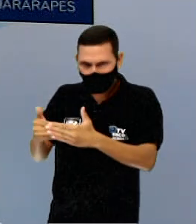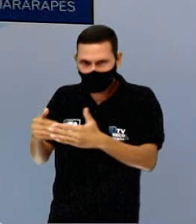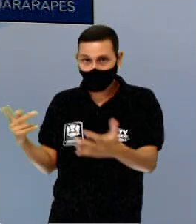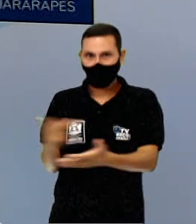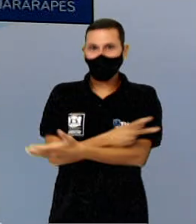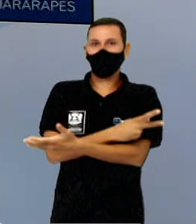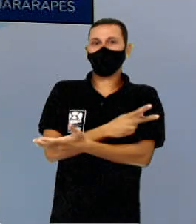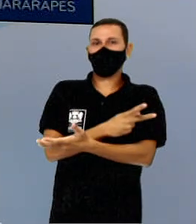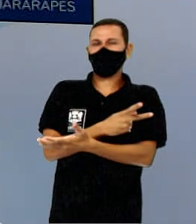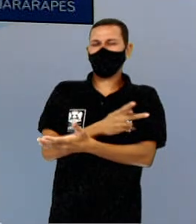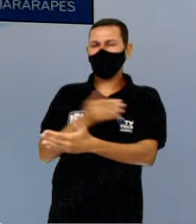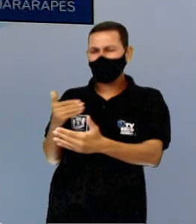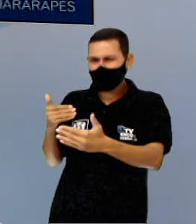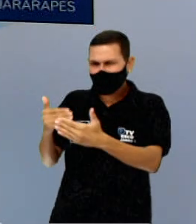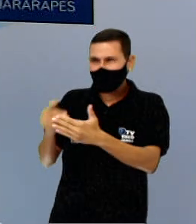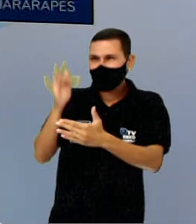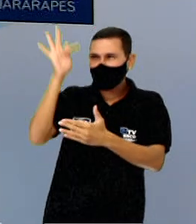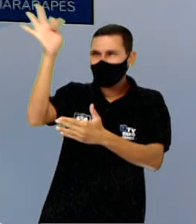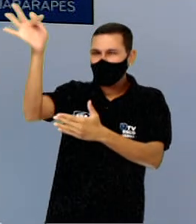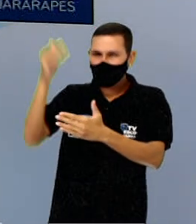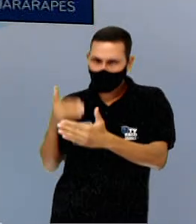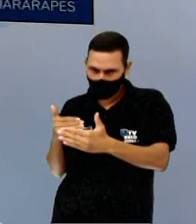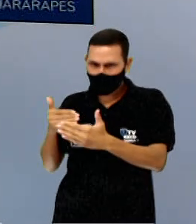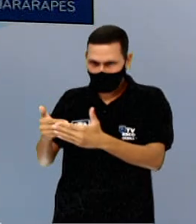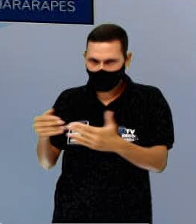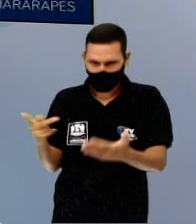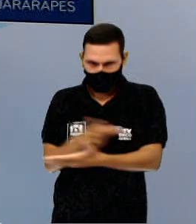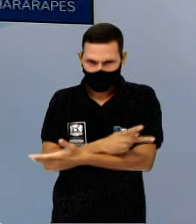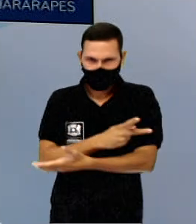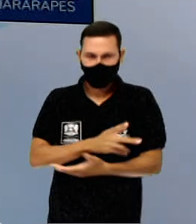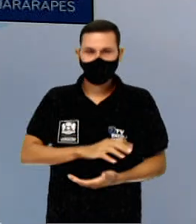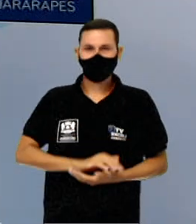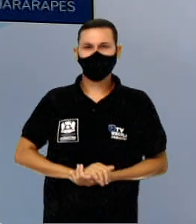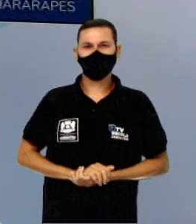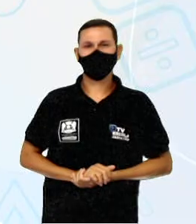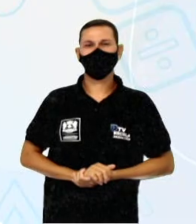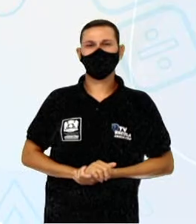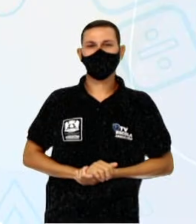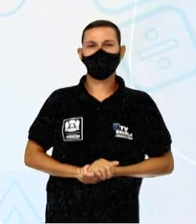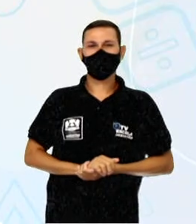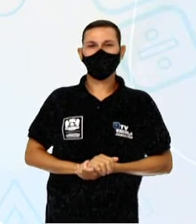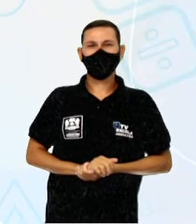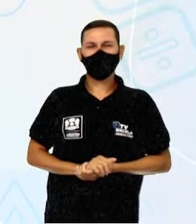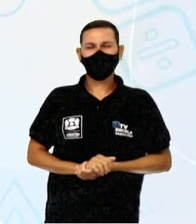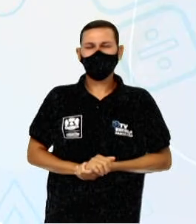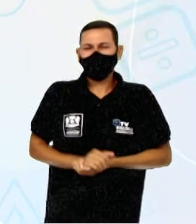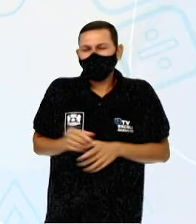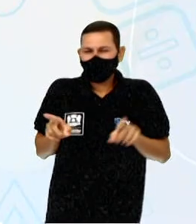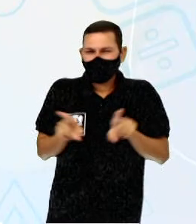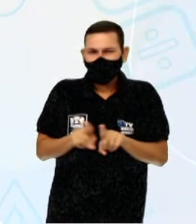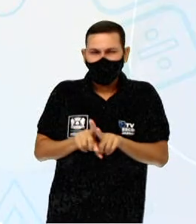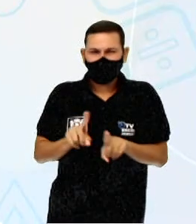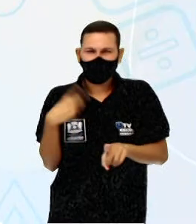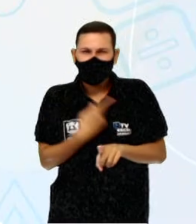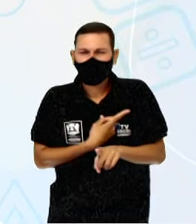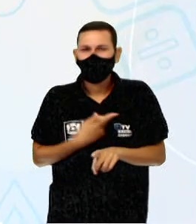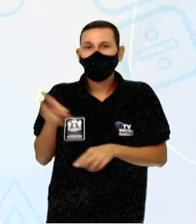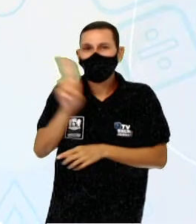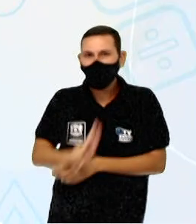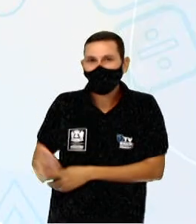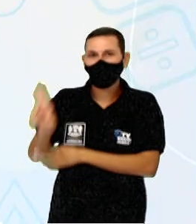certo que já está planejado para acontecer e a gente pode usar também o